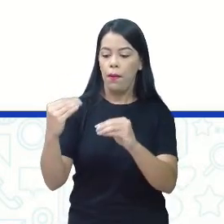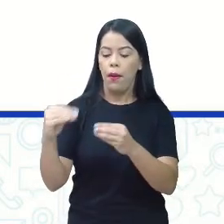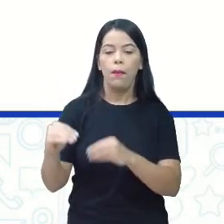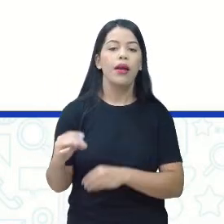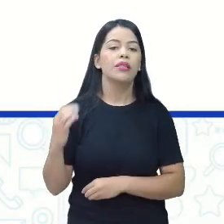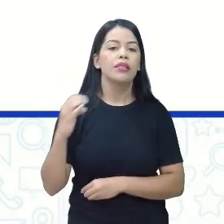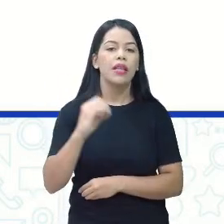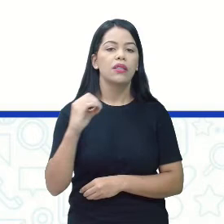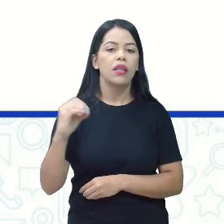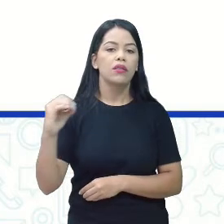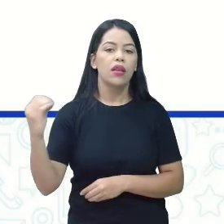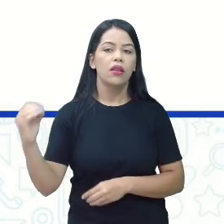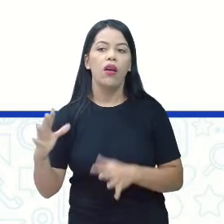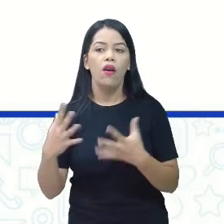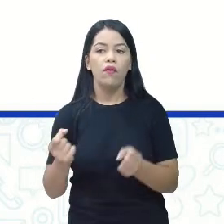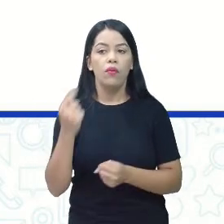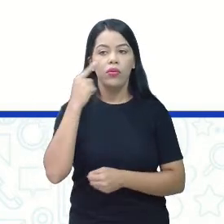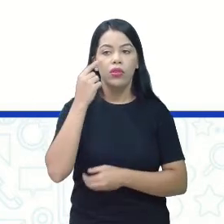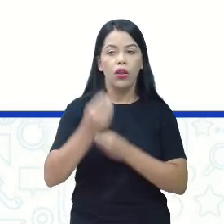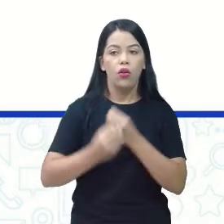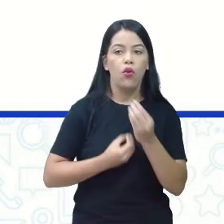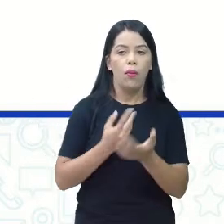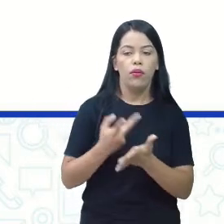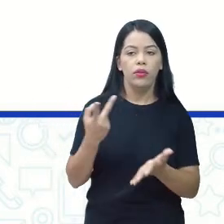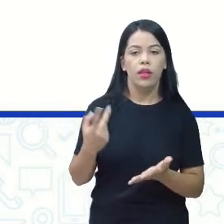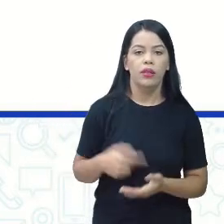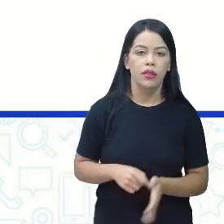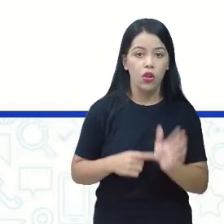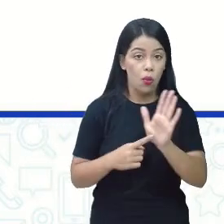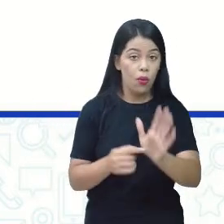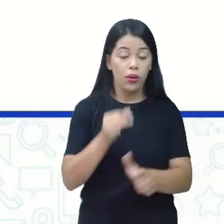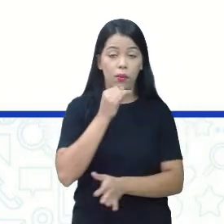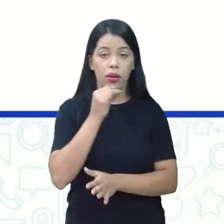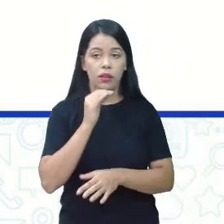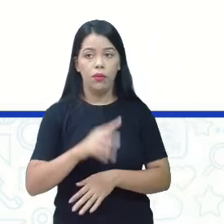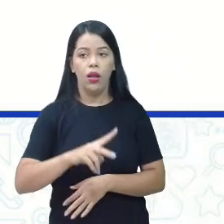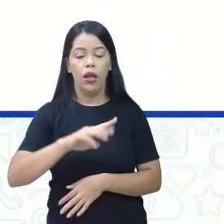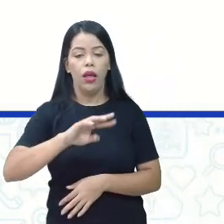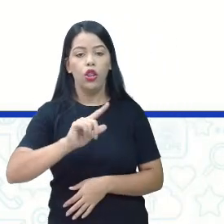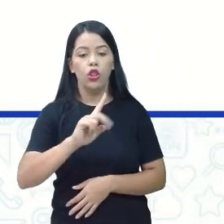aqui como é que vai ser? Eu trouxe aí, por exemplo, o número